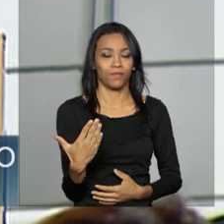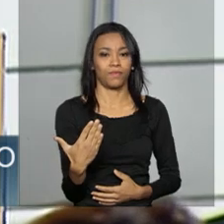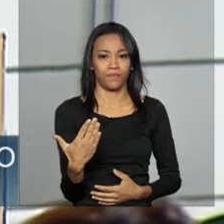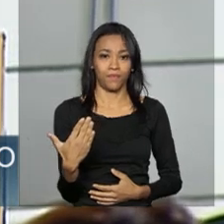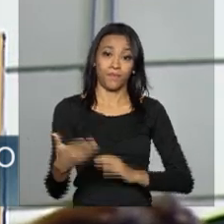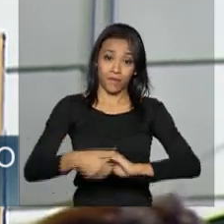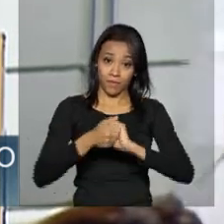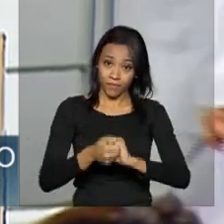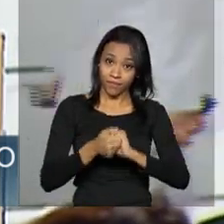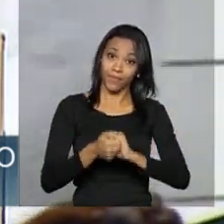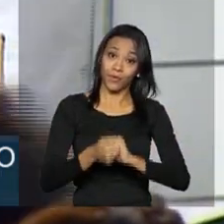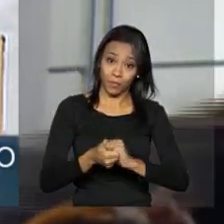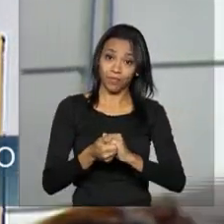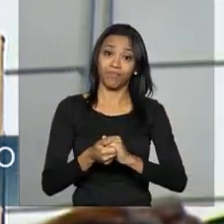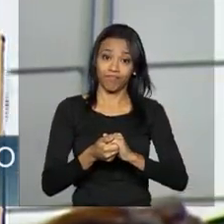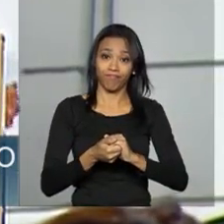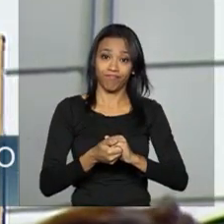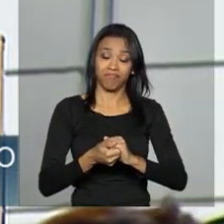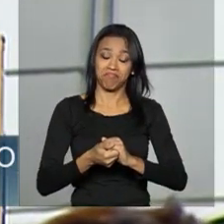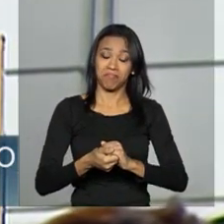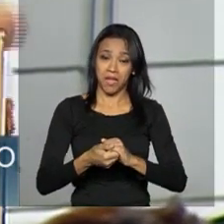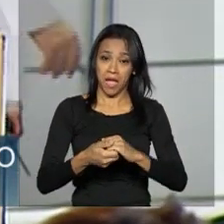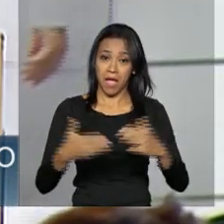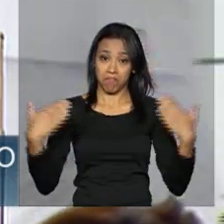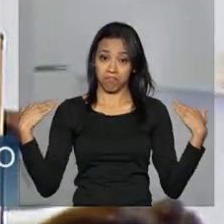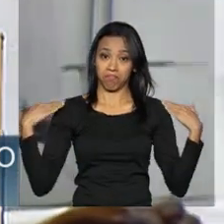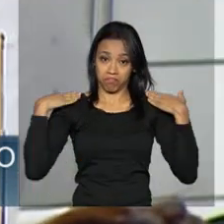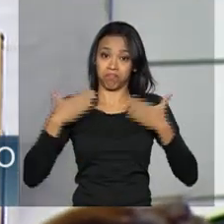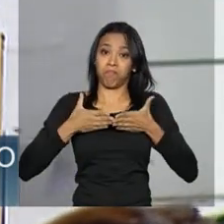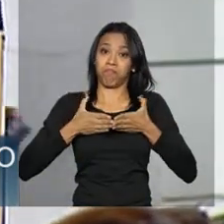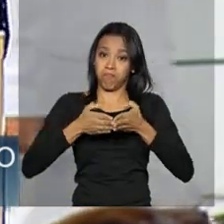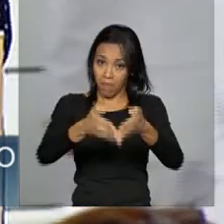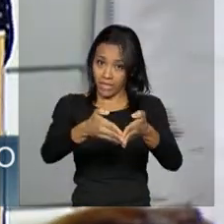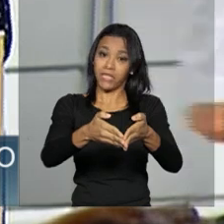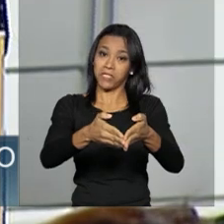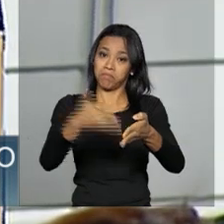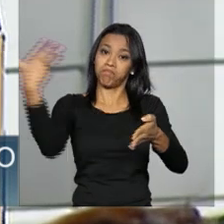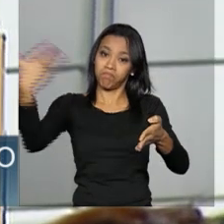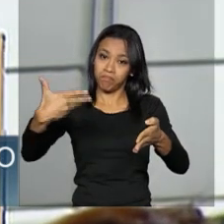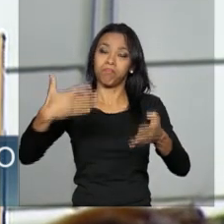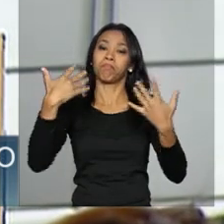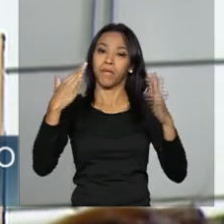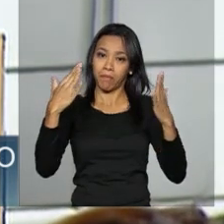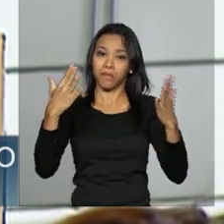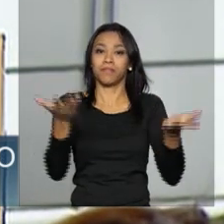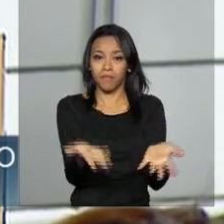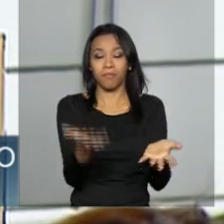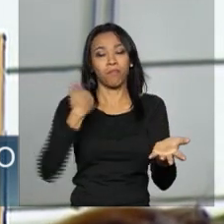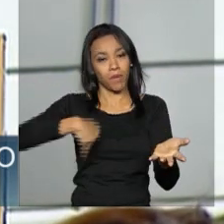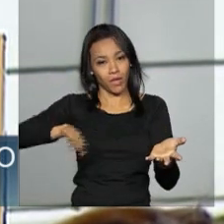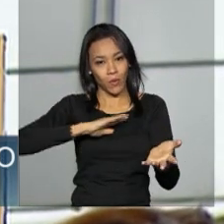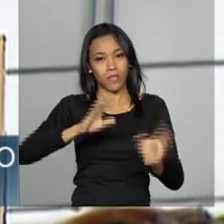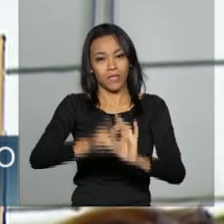e cumprimento a Marinha por essa conquista para a nossa